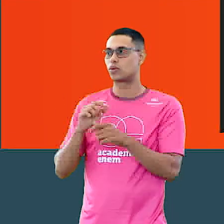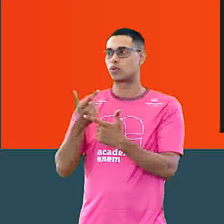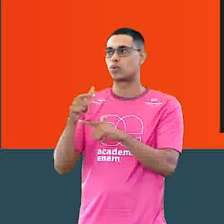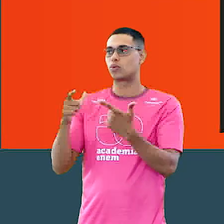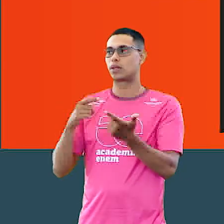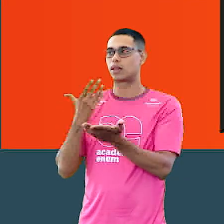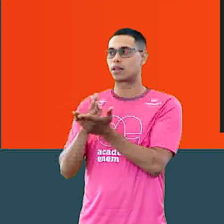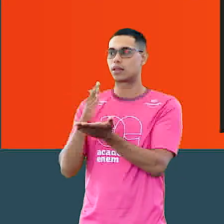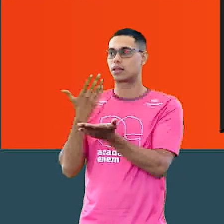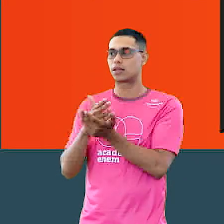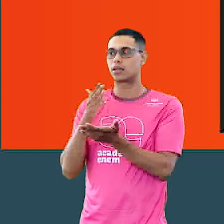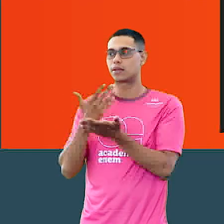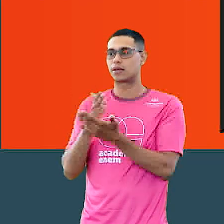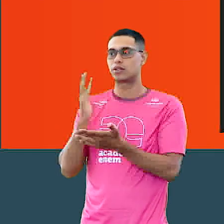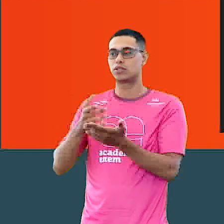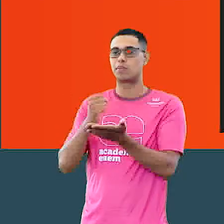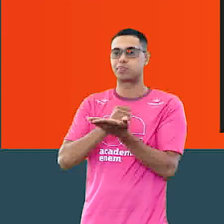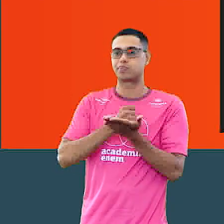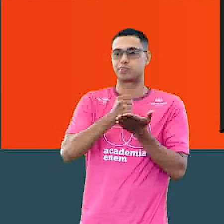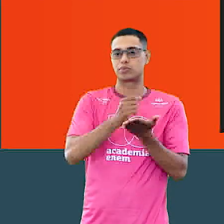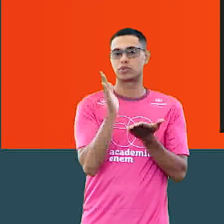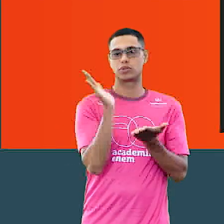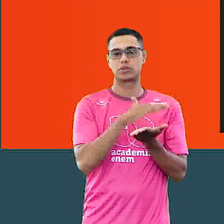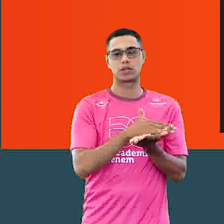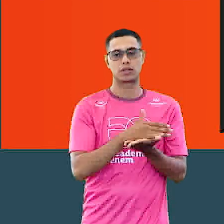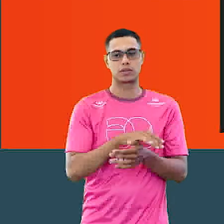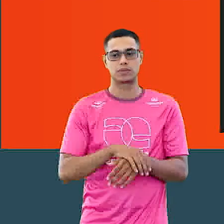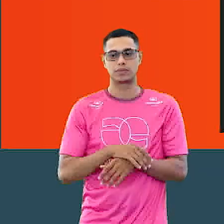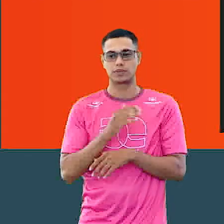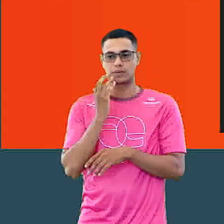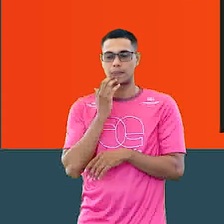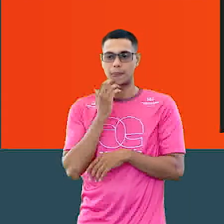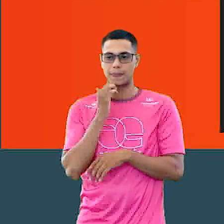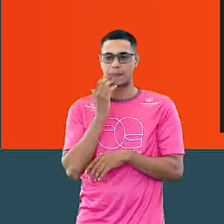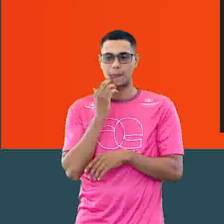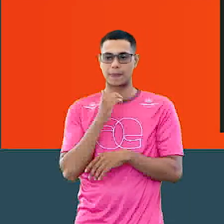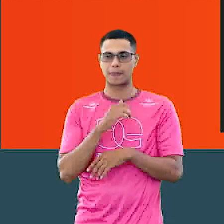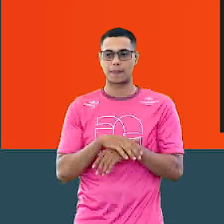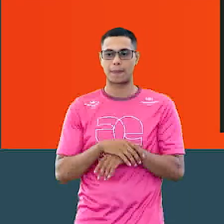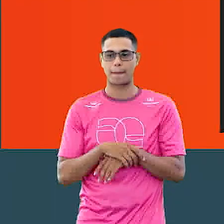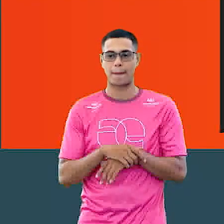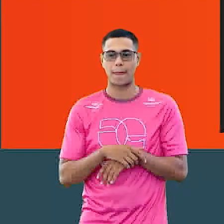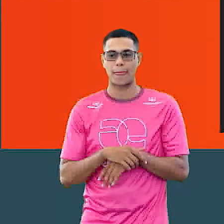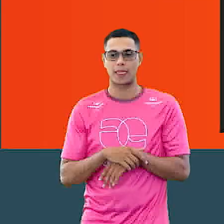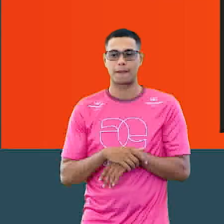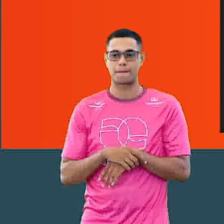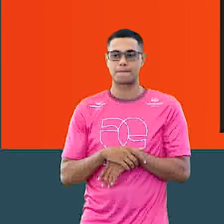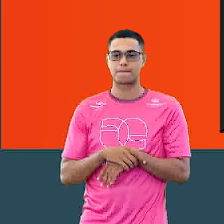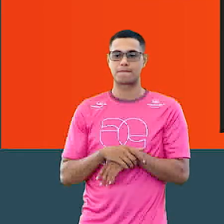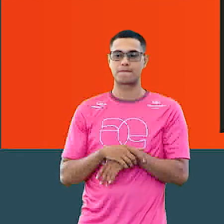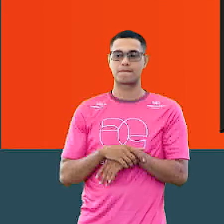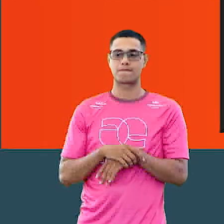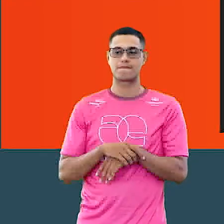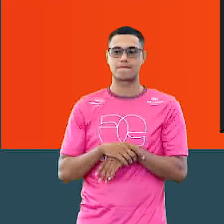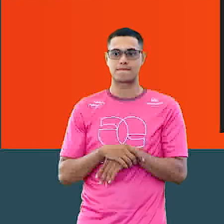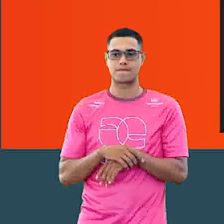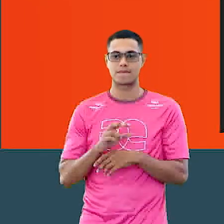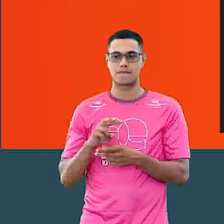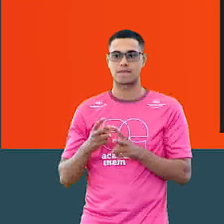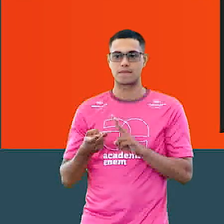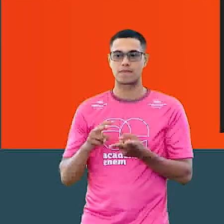já passou. Ali é uma página virada. Tá certo? Obrigada. Nada. Gente, olha só. Isso